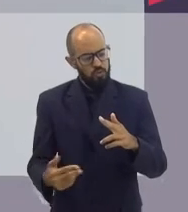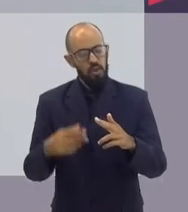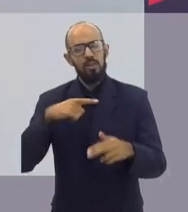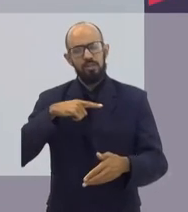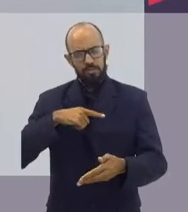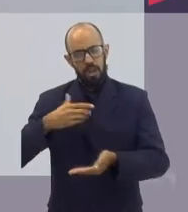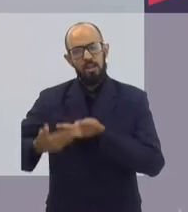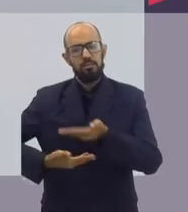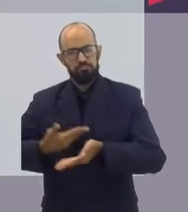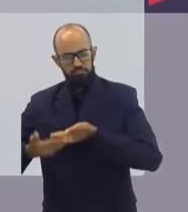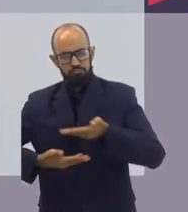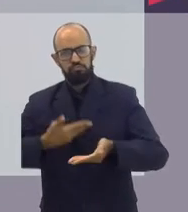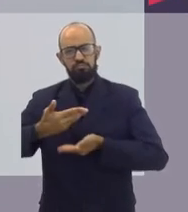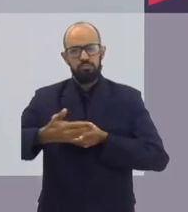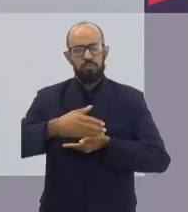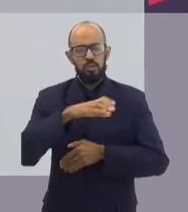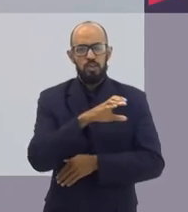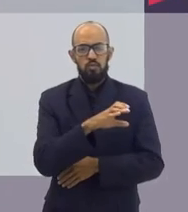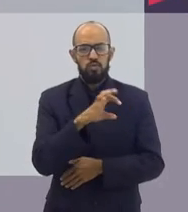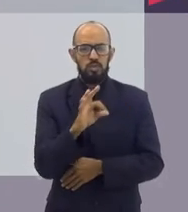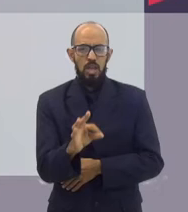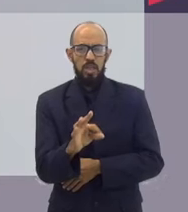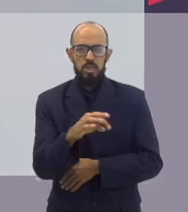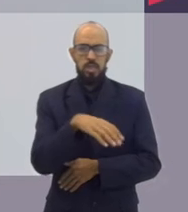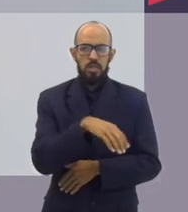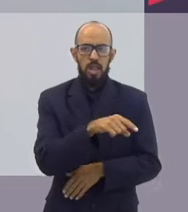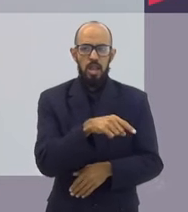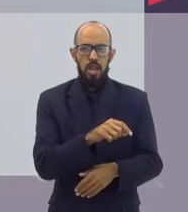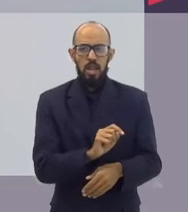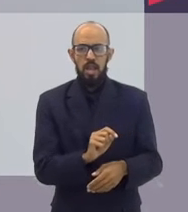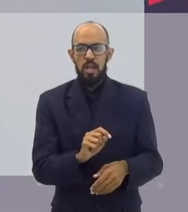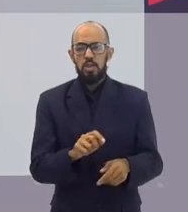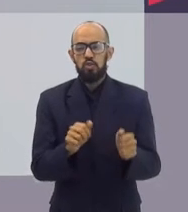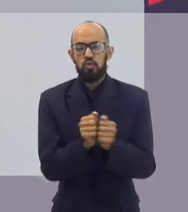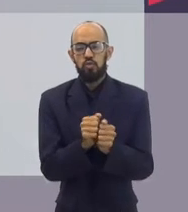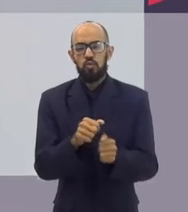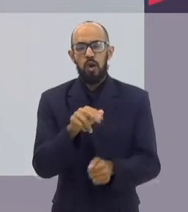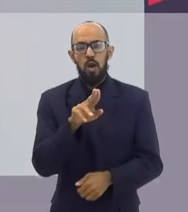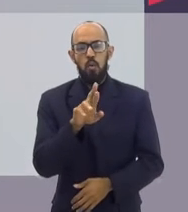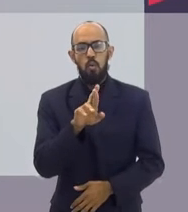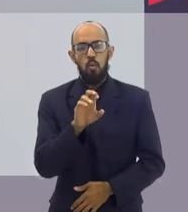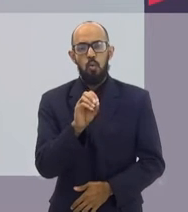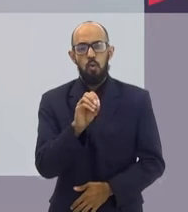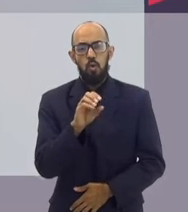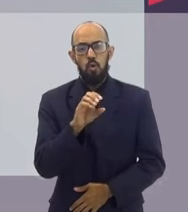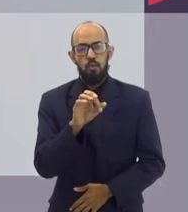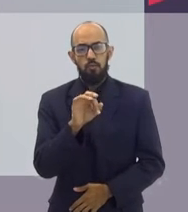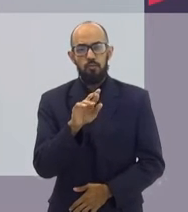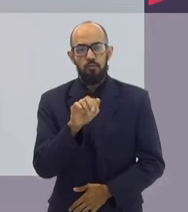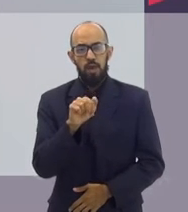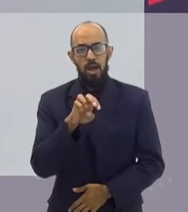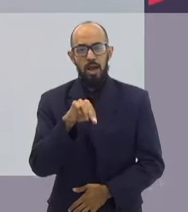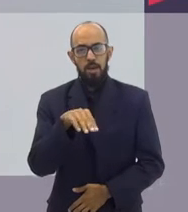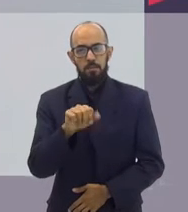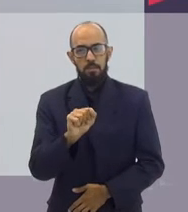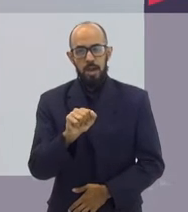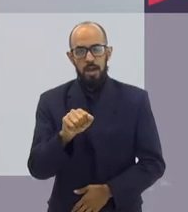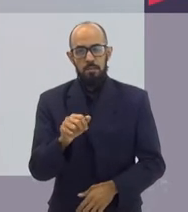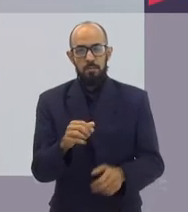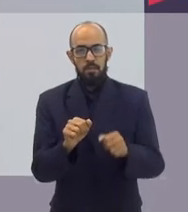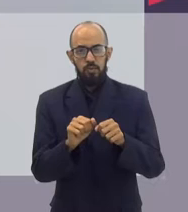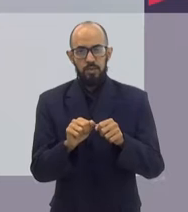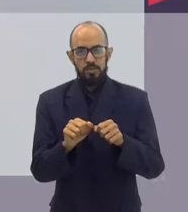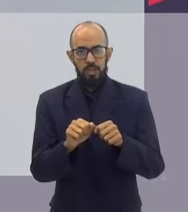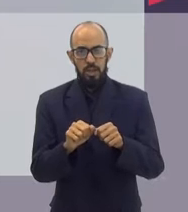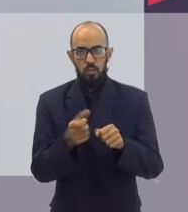uma colaboração, né, do INCT e MOFAR com a Eurofarma, para desenvolver um medicamento